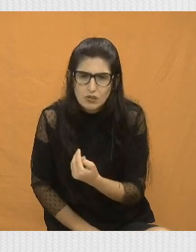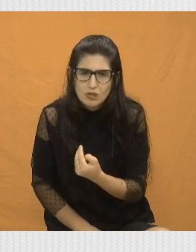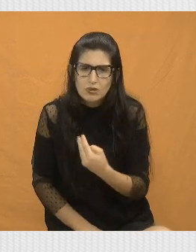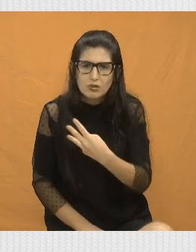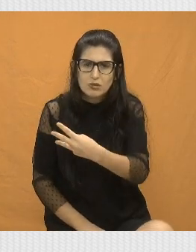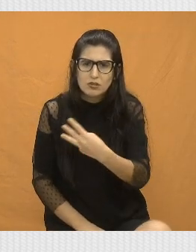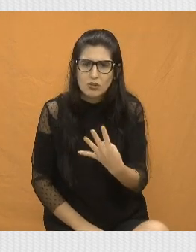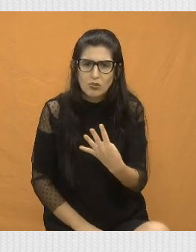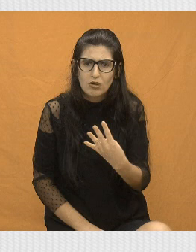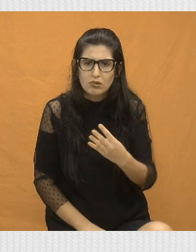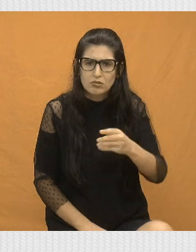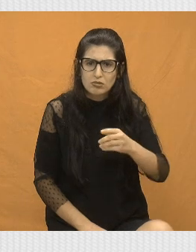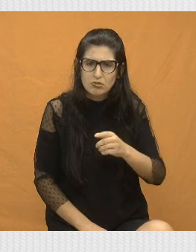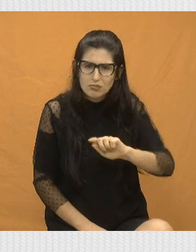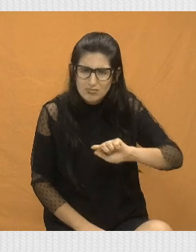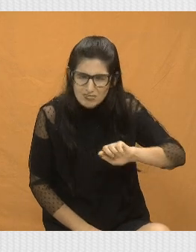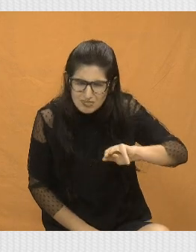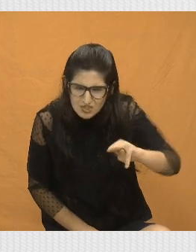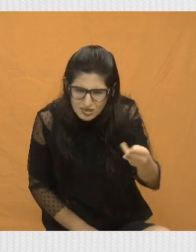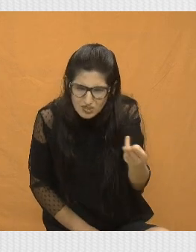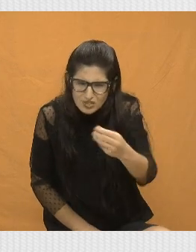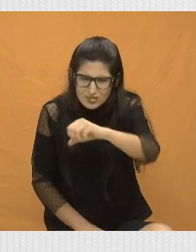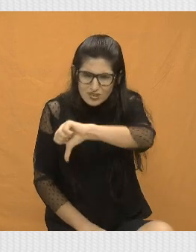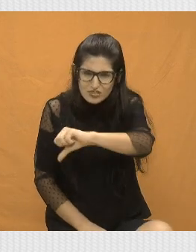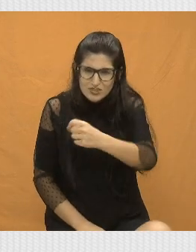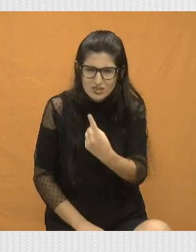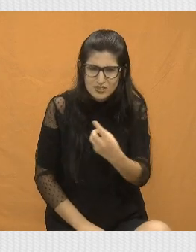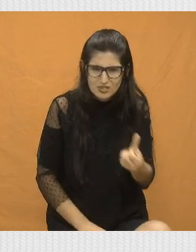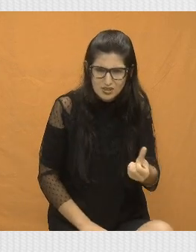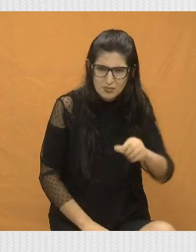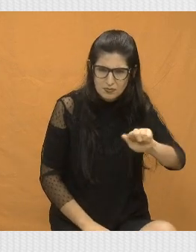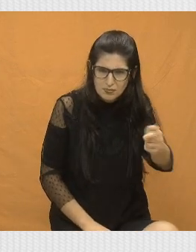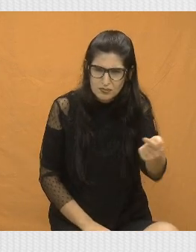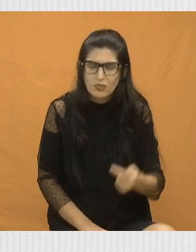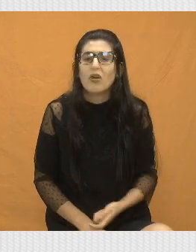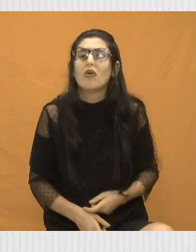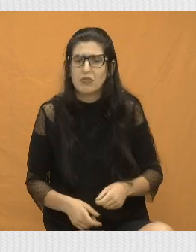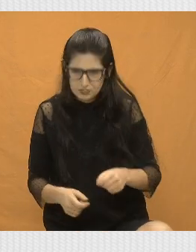34.916.000 de meta orçada, e realizado